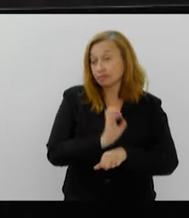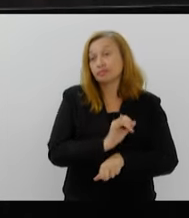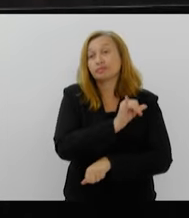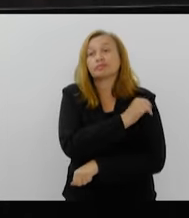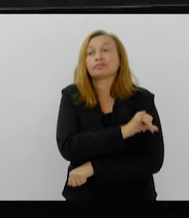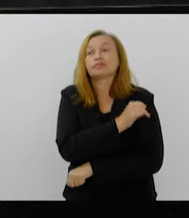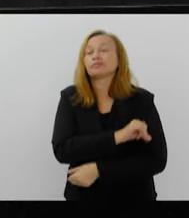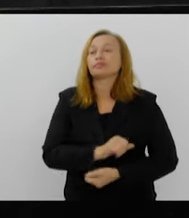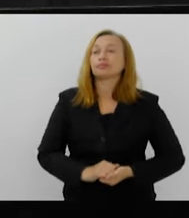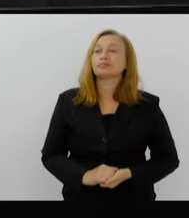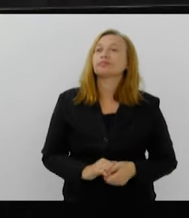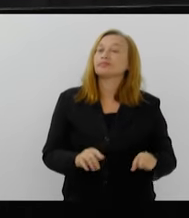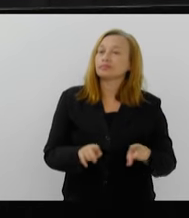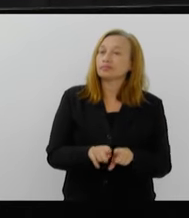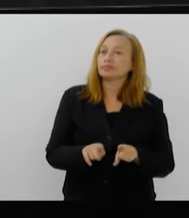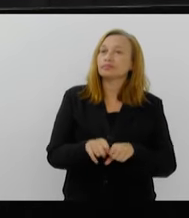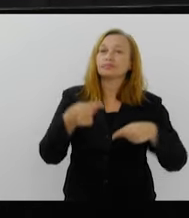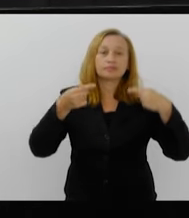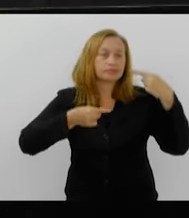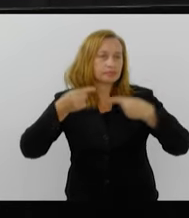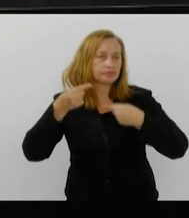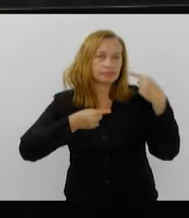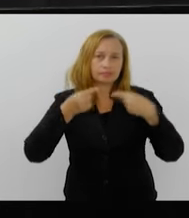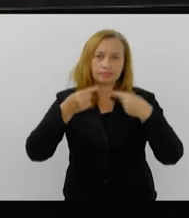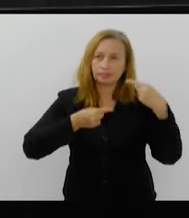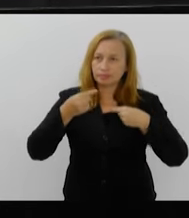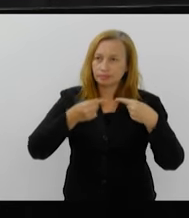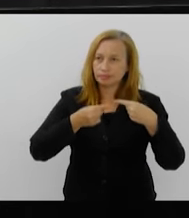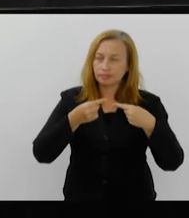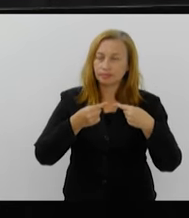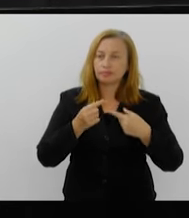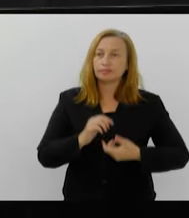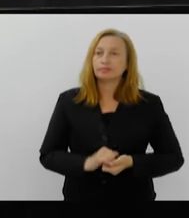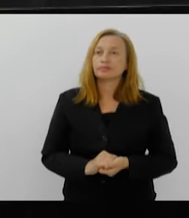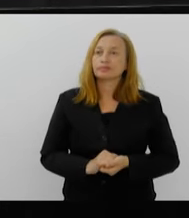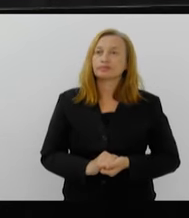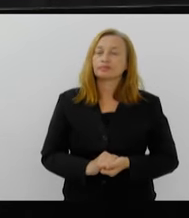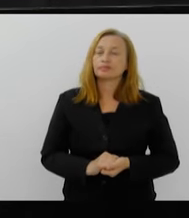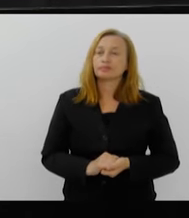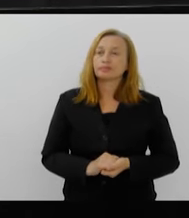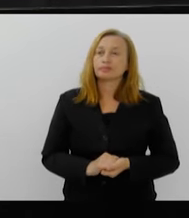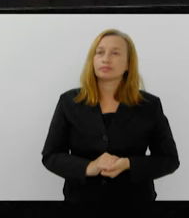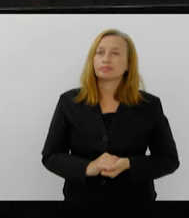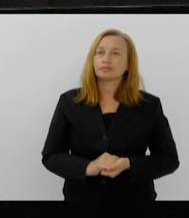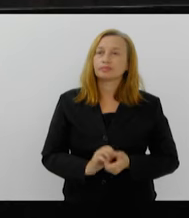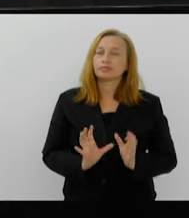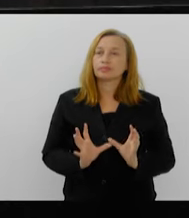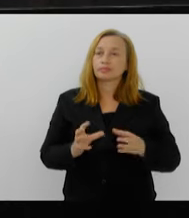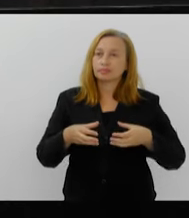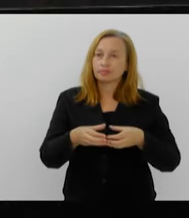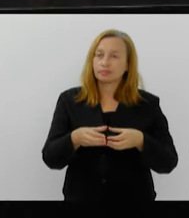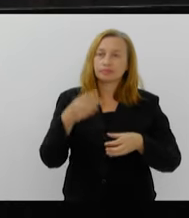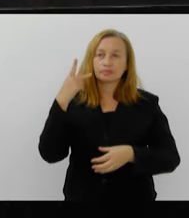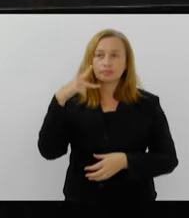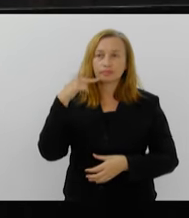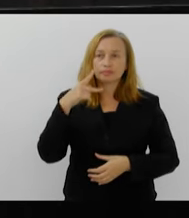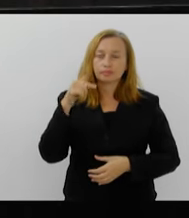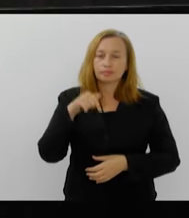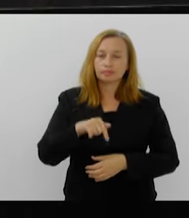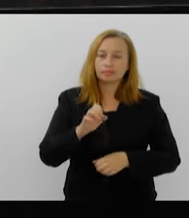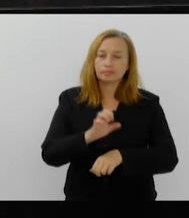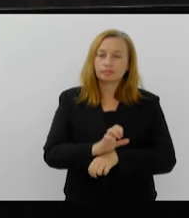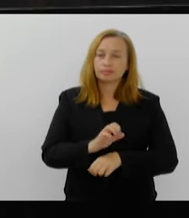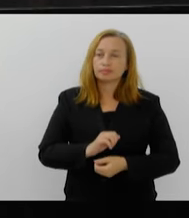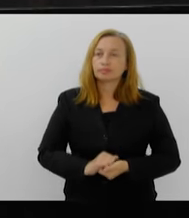do Rio de Janeiro, também debatida, apreciada pelo conjunto dos parlamentares aqui do